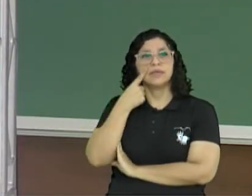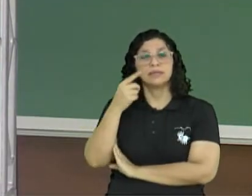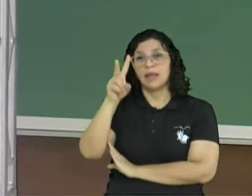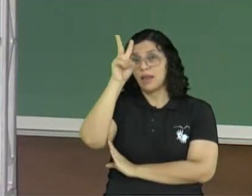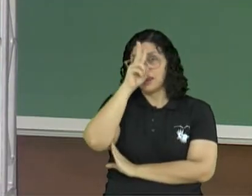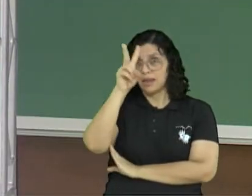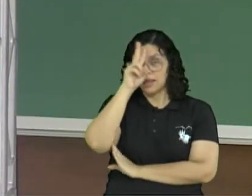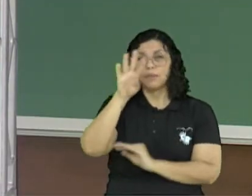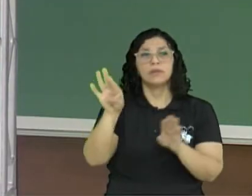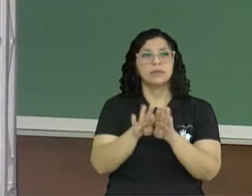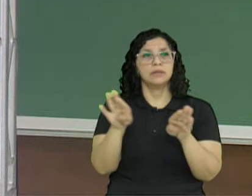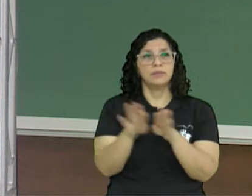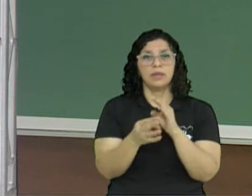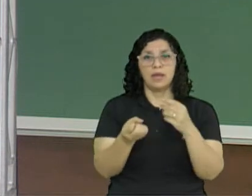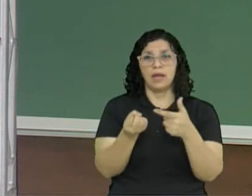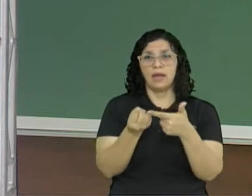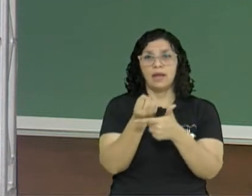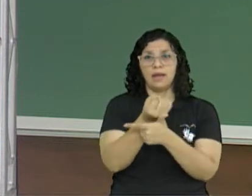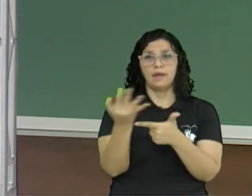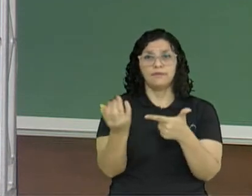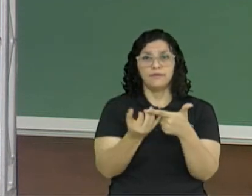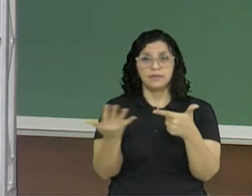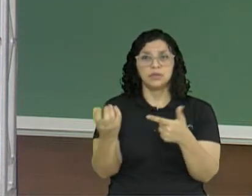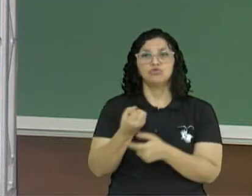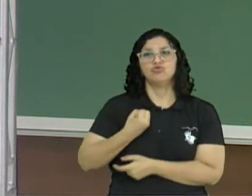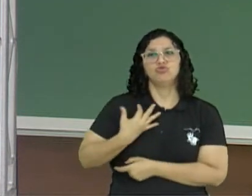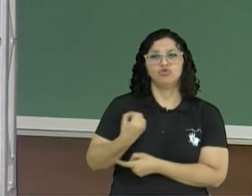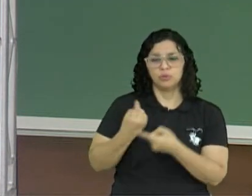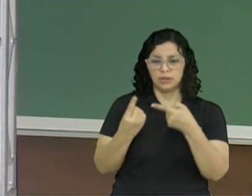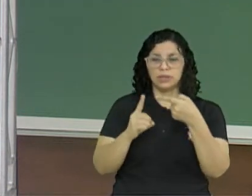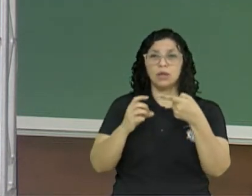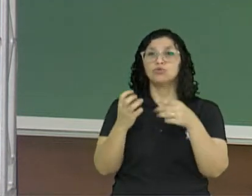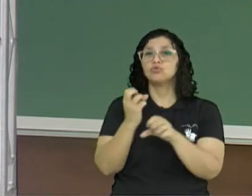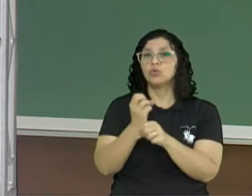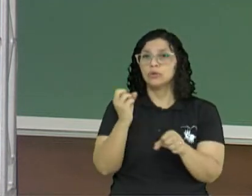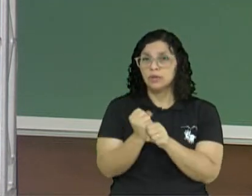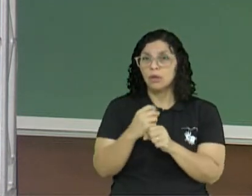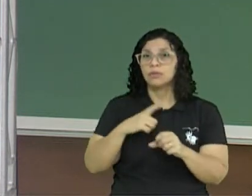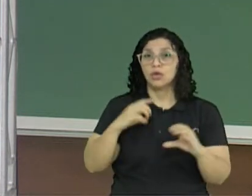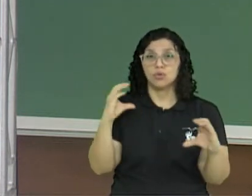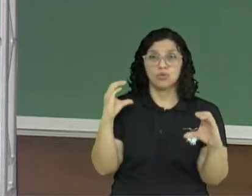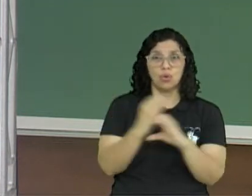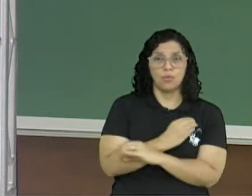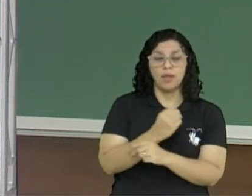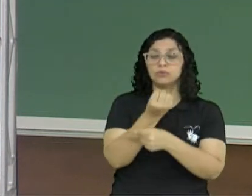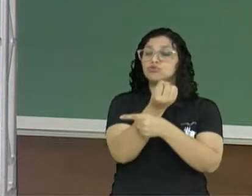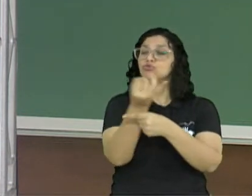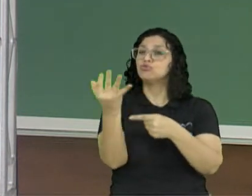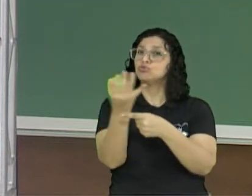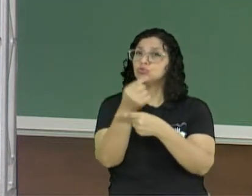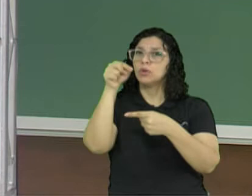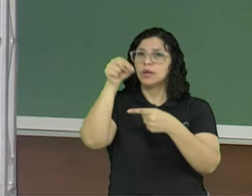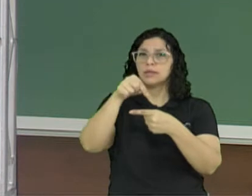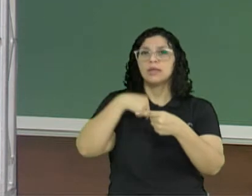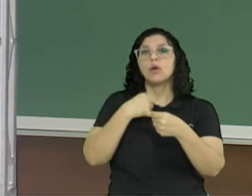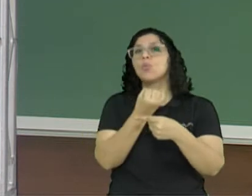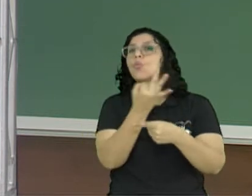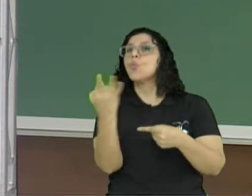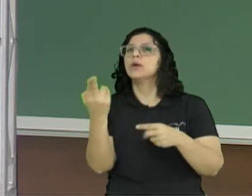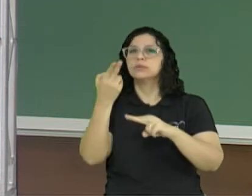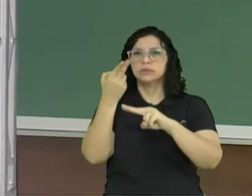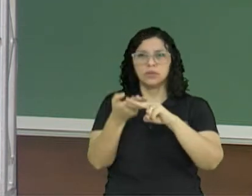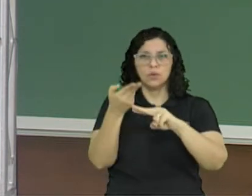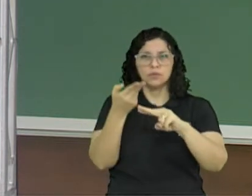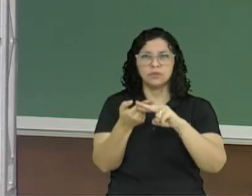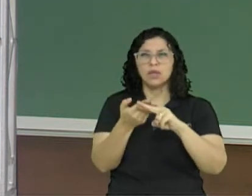Lembra que a representação fracionária, o número que vai embaixo é a quantidade de partes que está dividida e o número que vai em cima